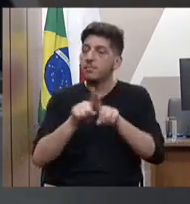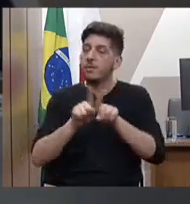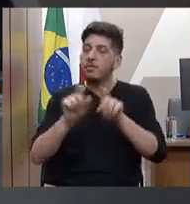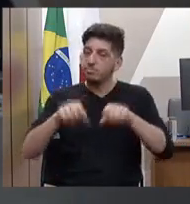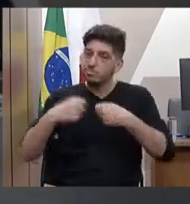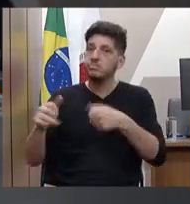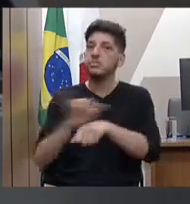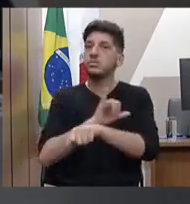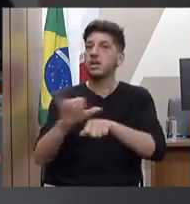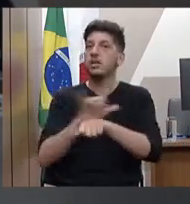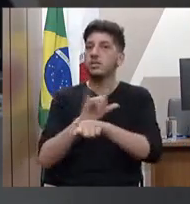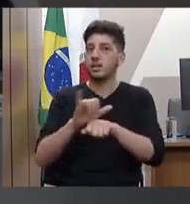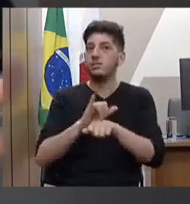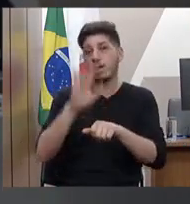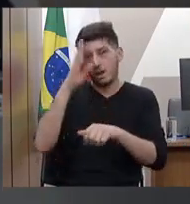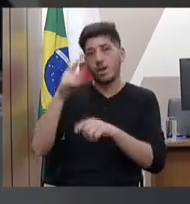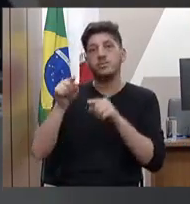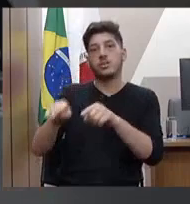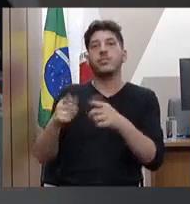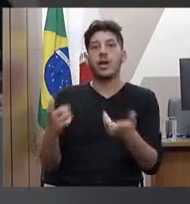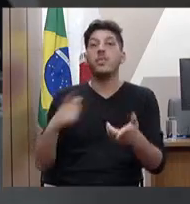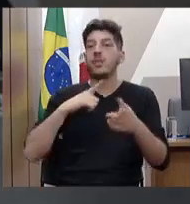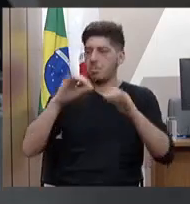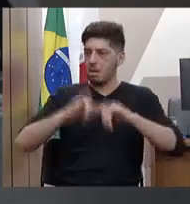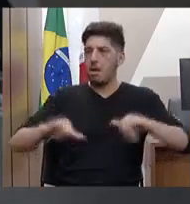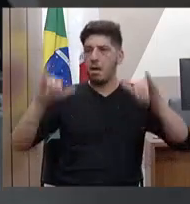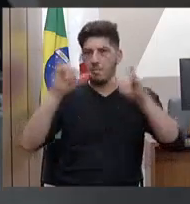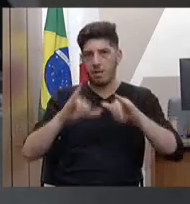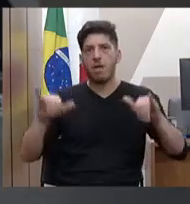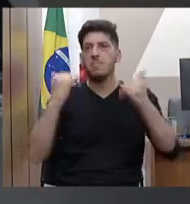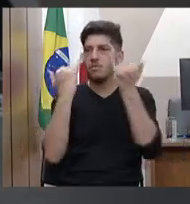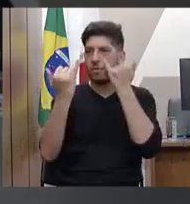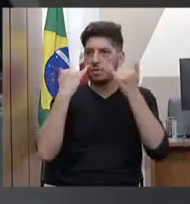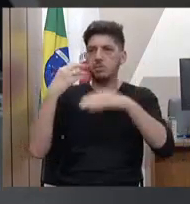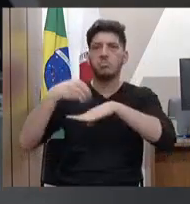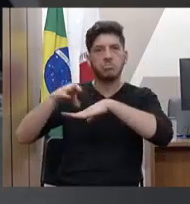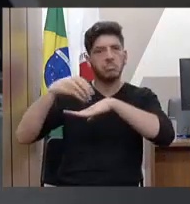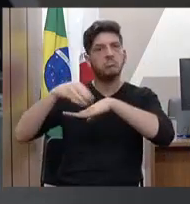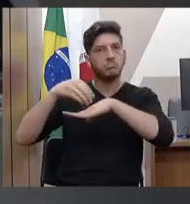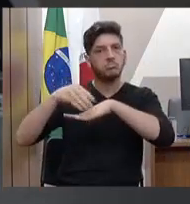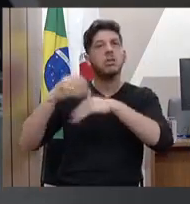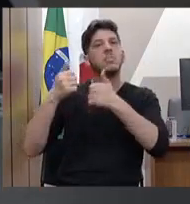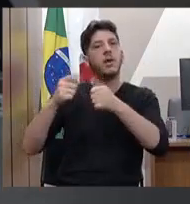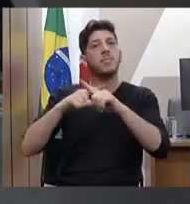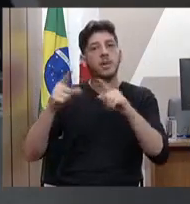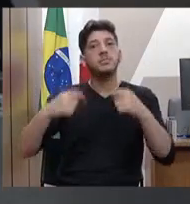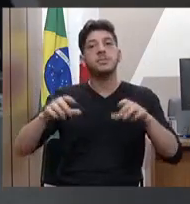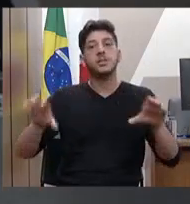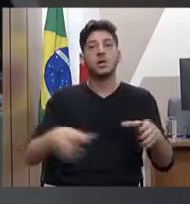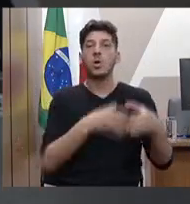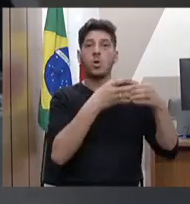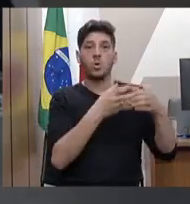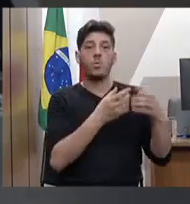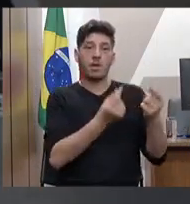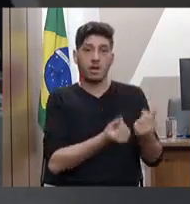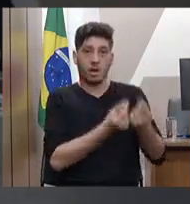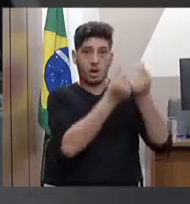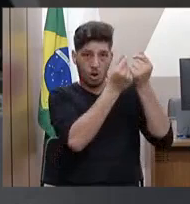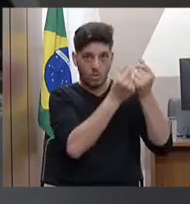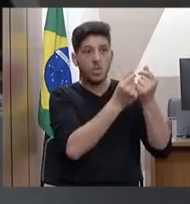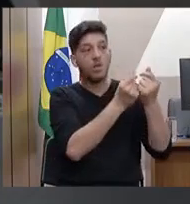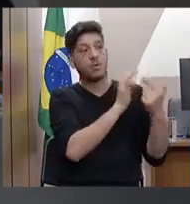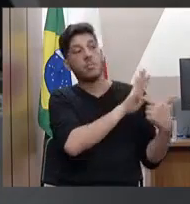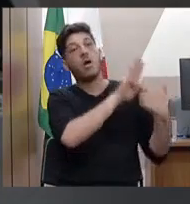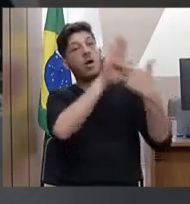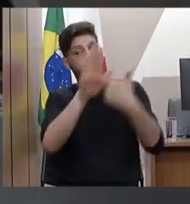né Não só a questão da informação das campanhas mas é preciso trazer a categoria Econômica para junto e para